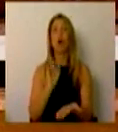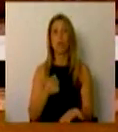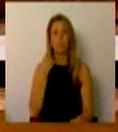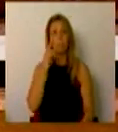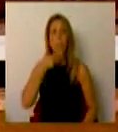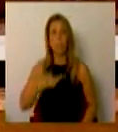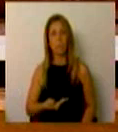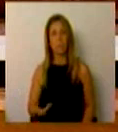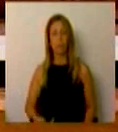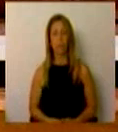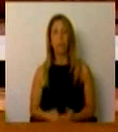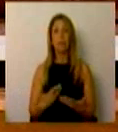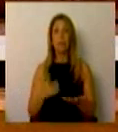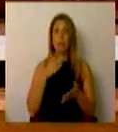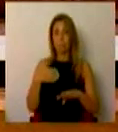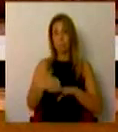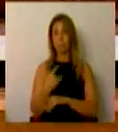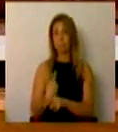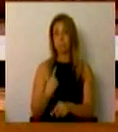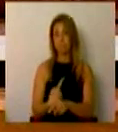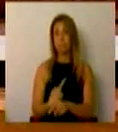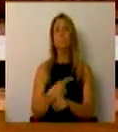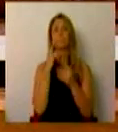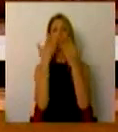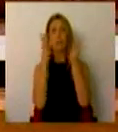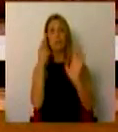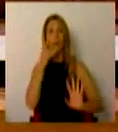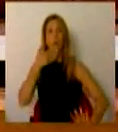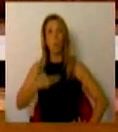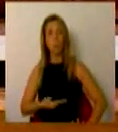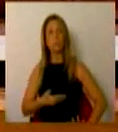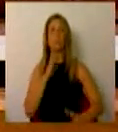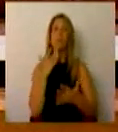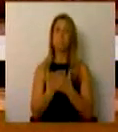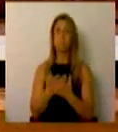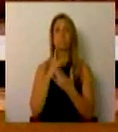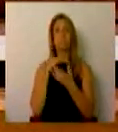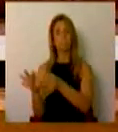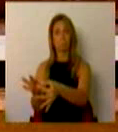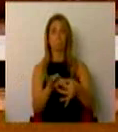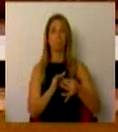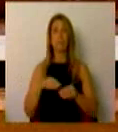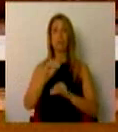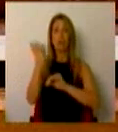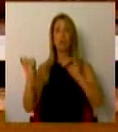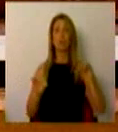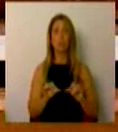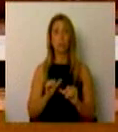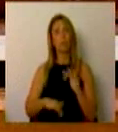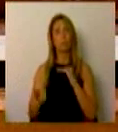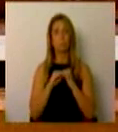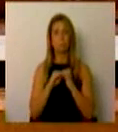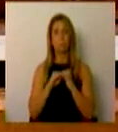esta via, democratizar o conhecimento é apostar na coesão territorial e na equidade. O país sabe,